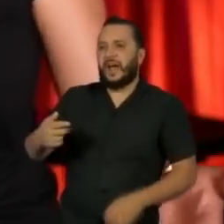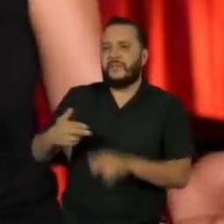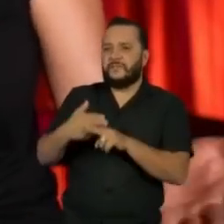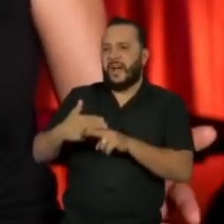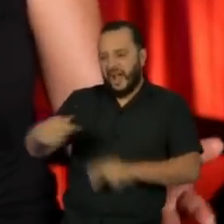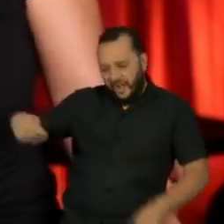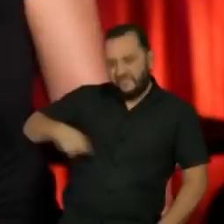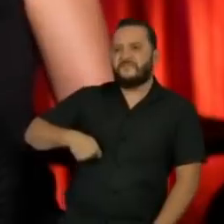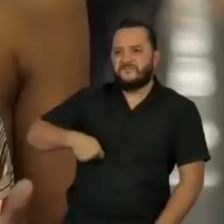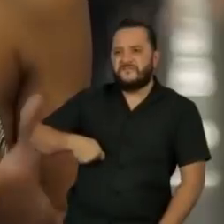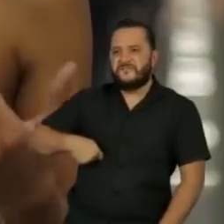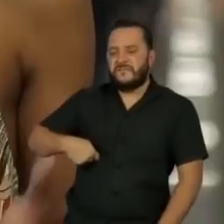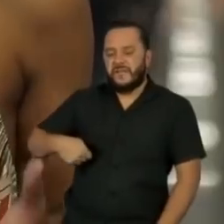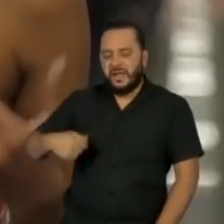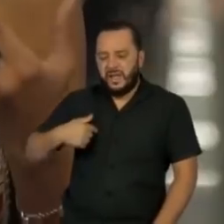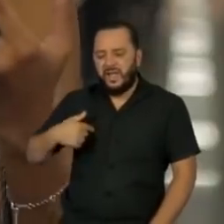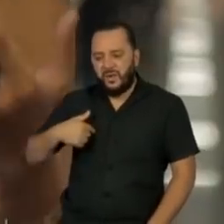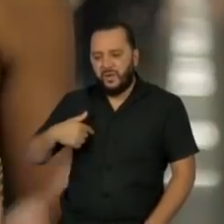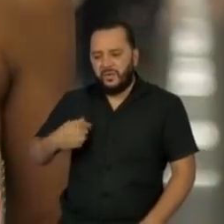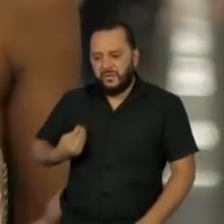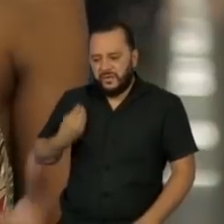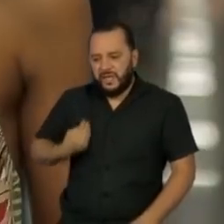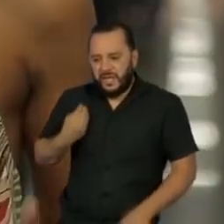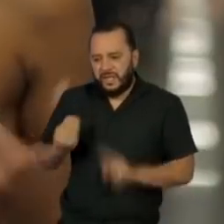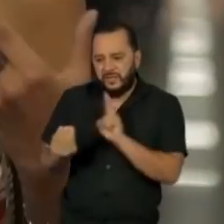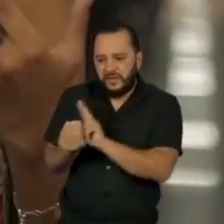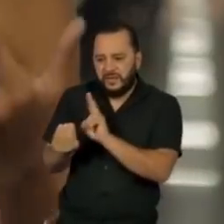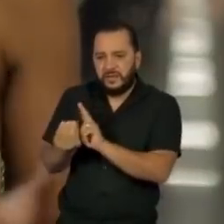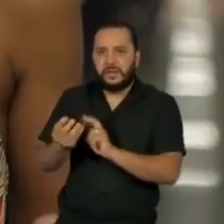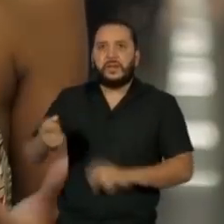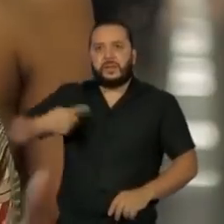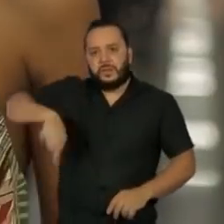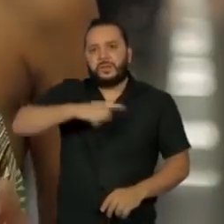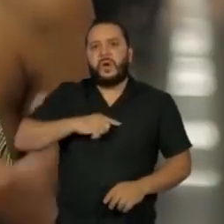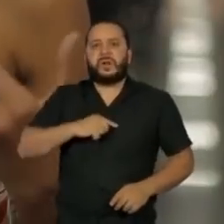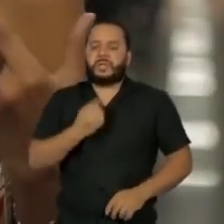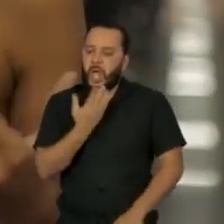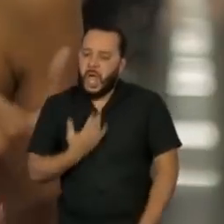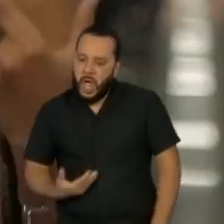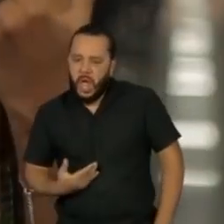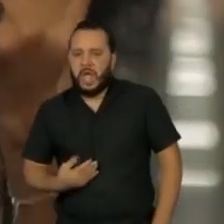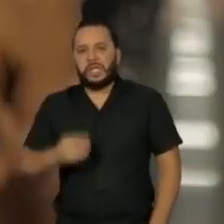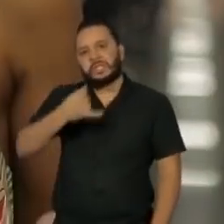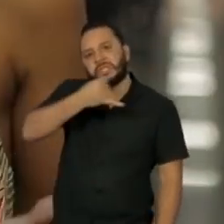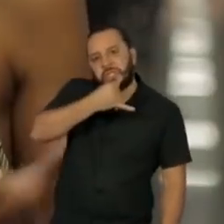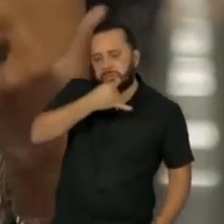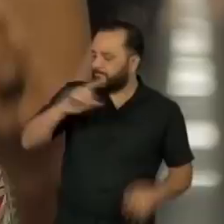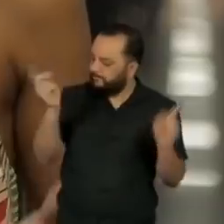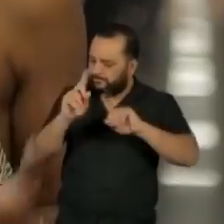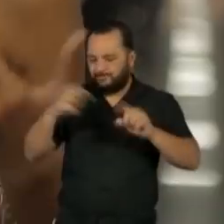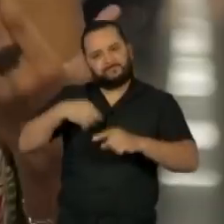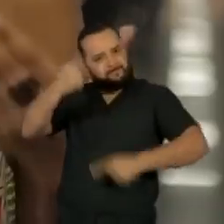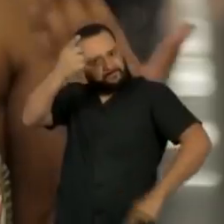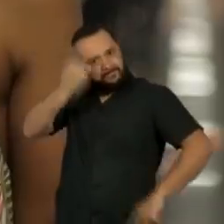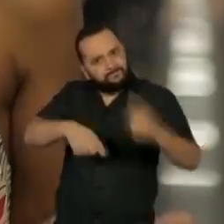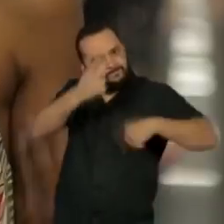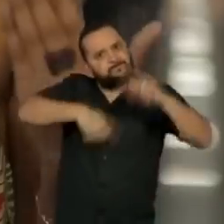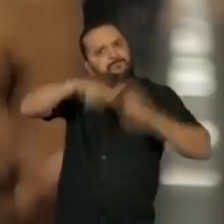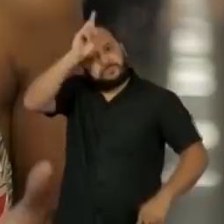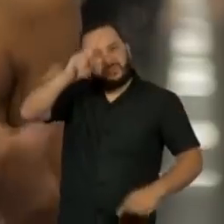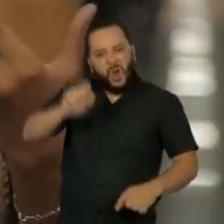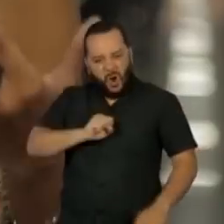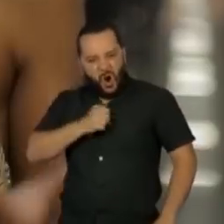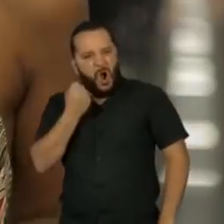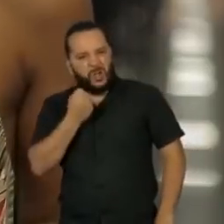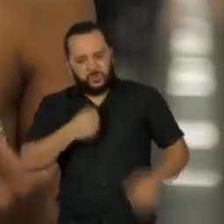valorizar cada segundo da vida. Então que a gente não se desestimule, que a gente não esmoreça, que a gente não se deixe sucumbir pelas estruturas do ódio